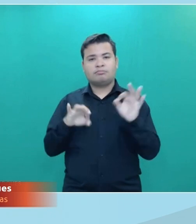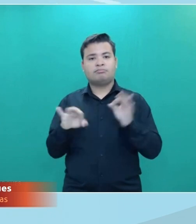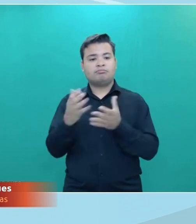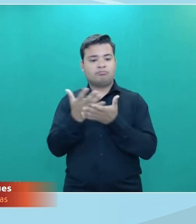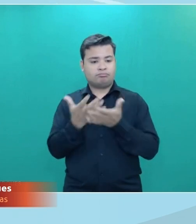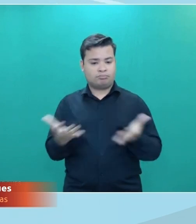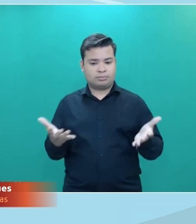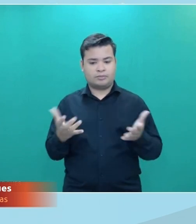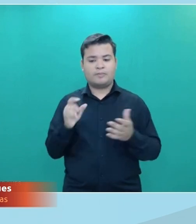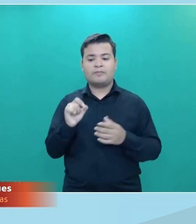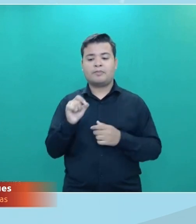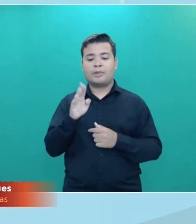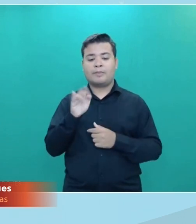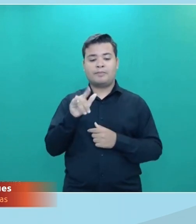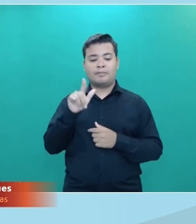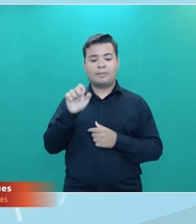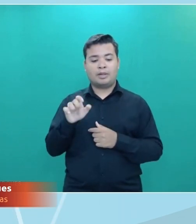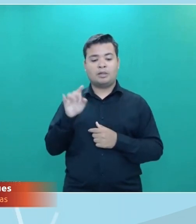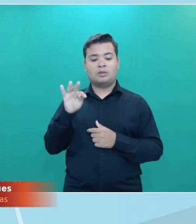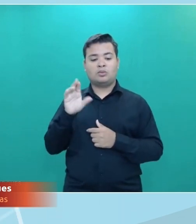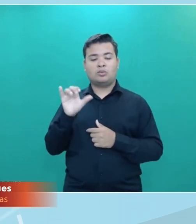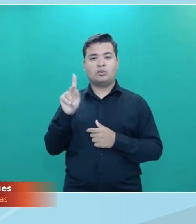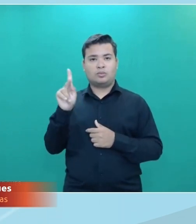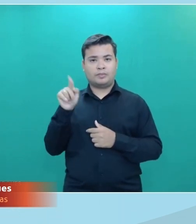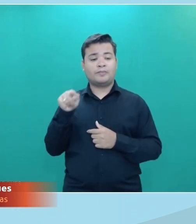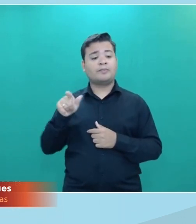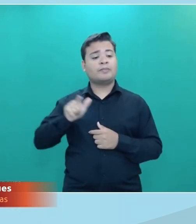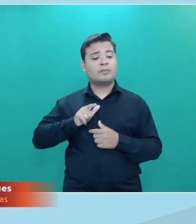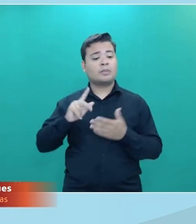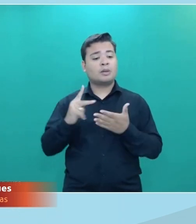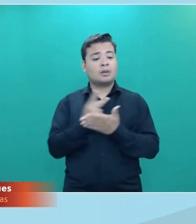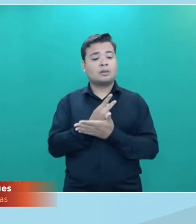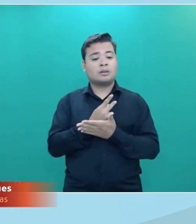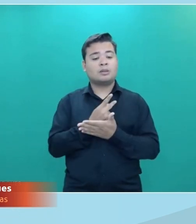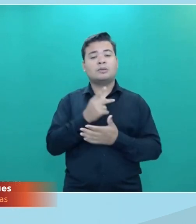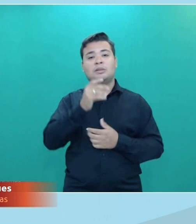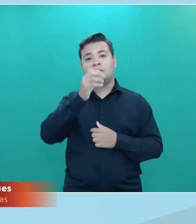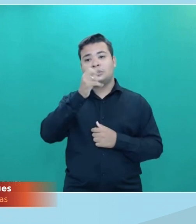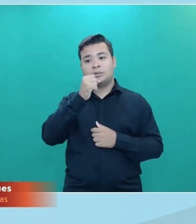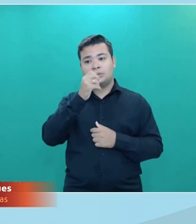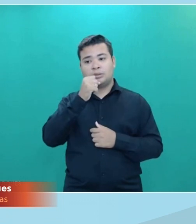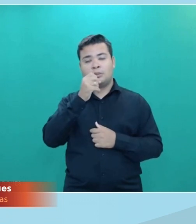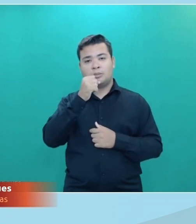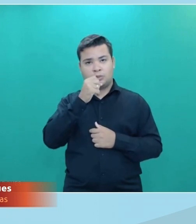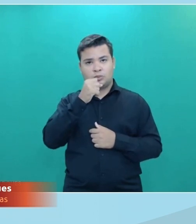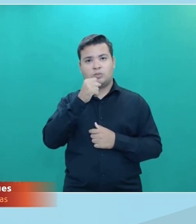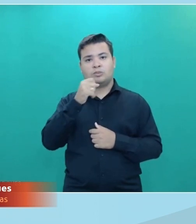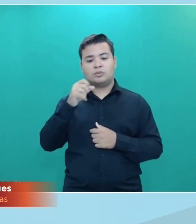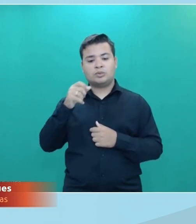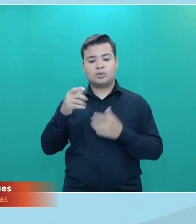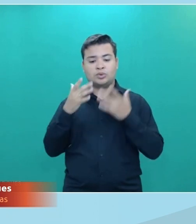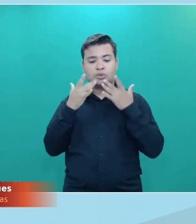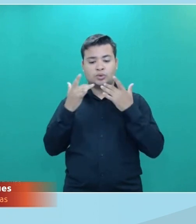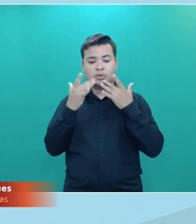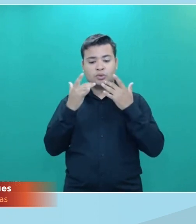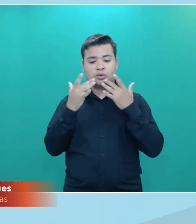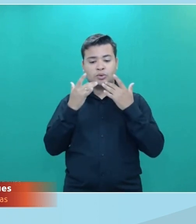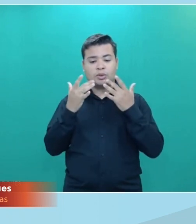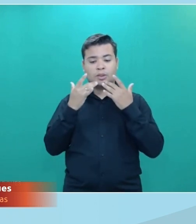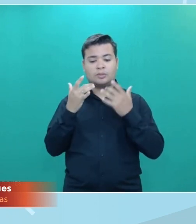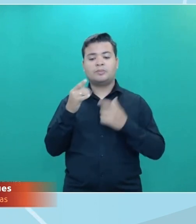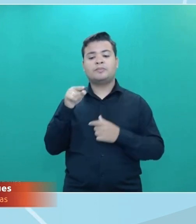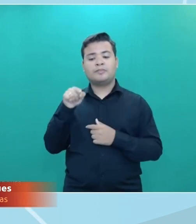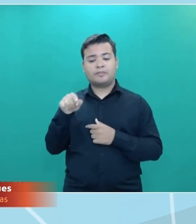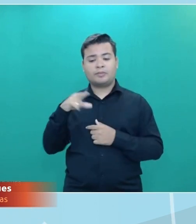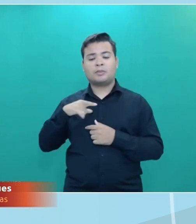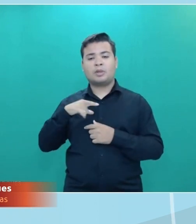Baile Trupe. Ele ocorre no sábado, no Teatro Zabriskie, e vai contar com oficinas culturais realizadas